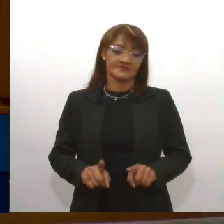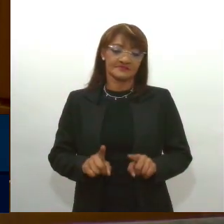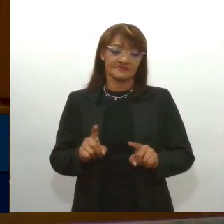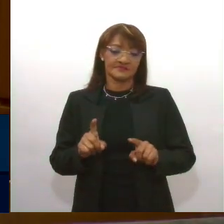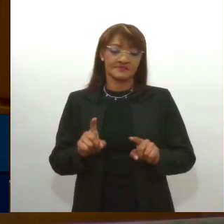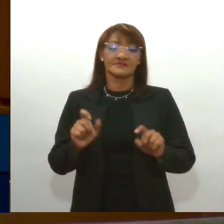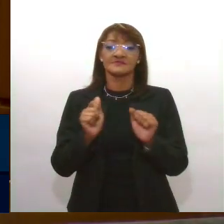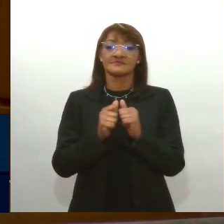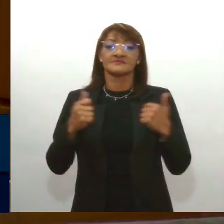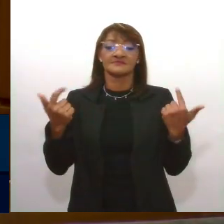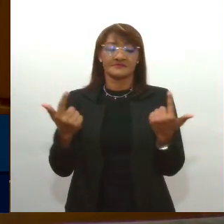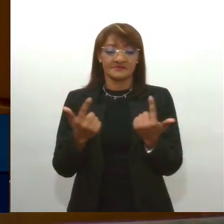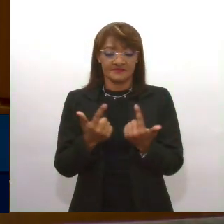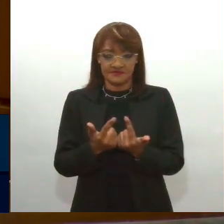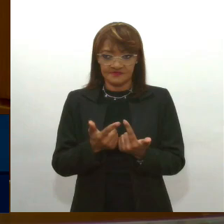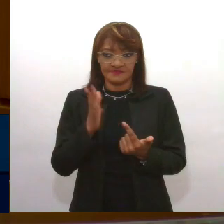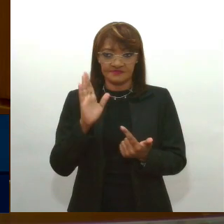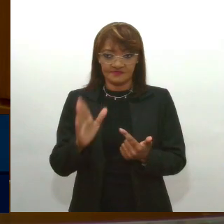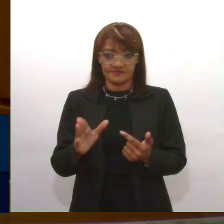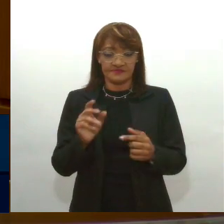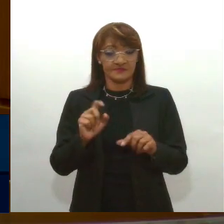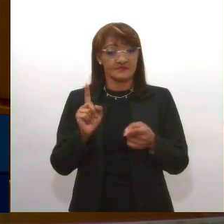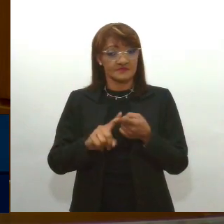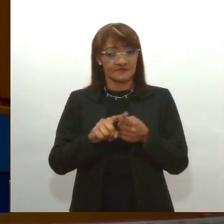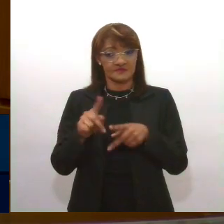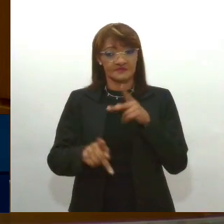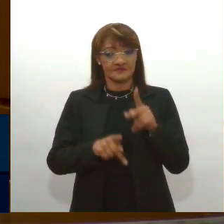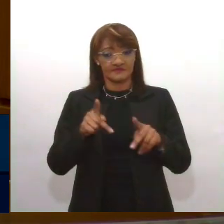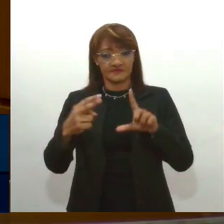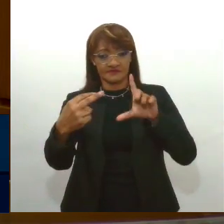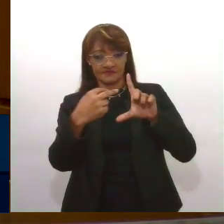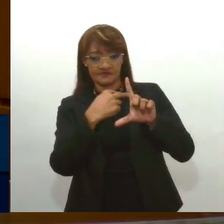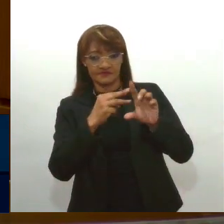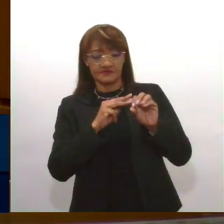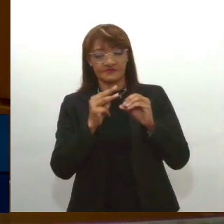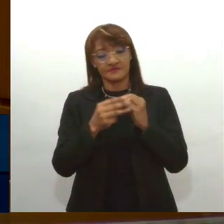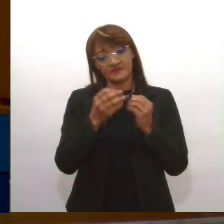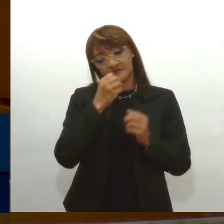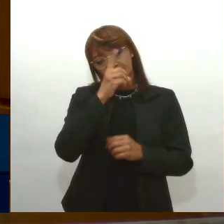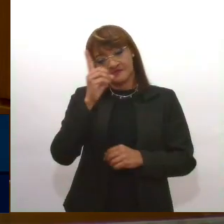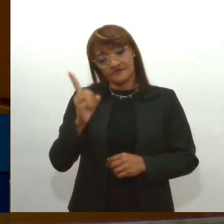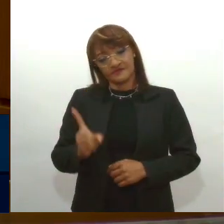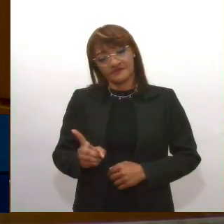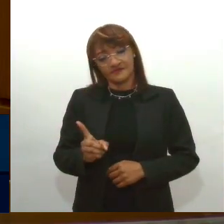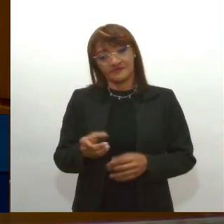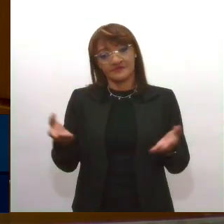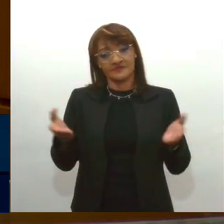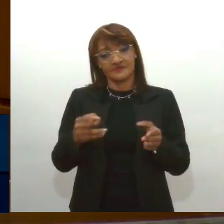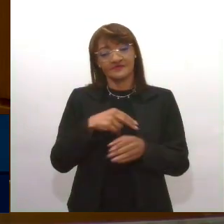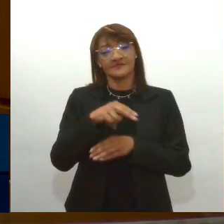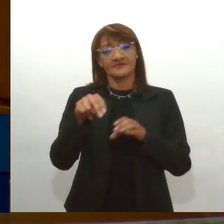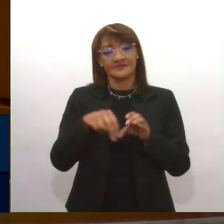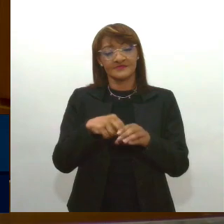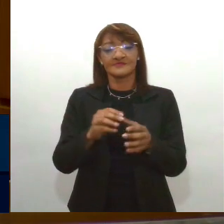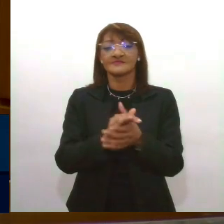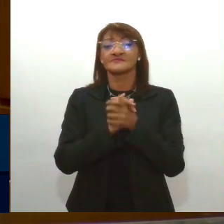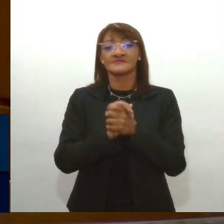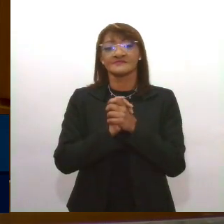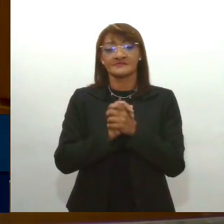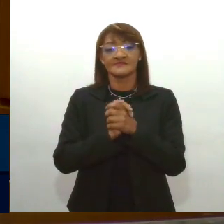ales meu muito bom dia subo aqui a Tribuna hoje para parabenizar todos os prefeitos